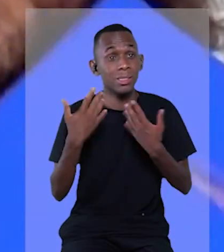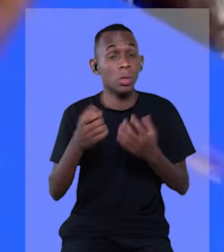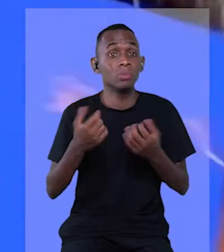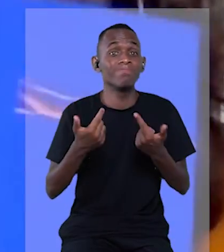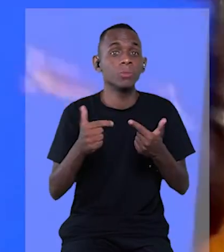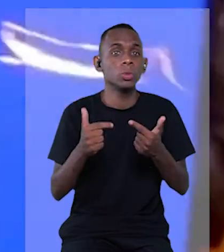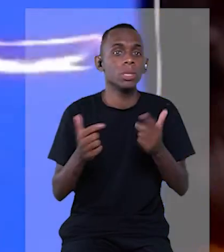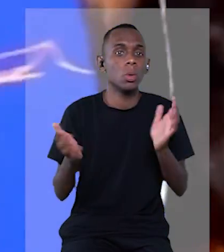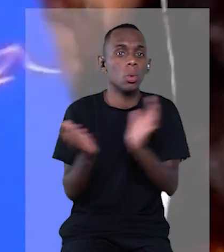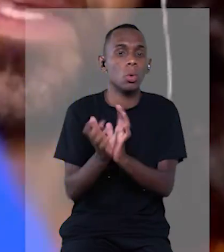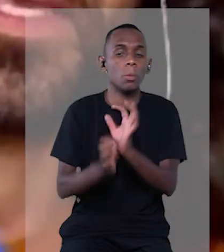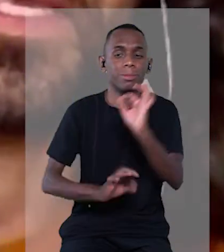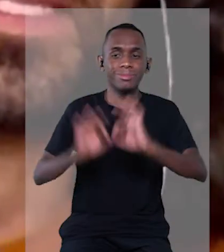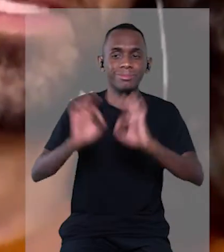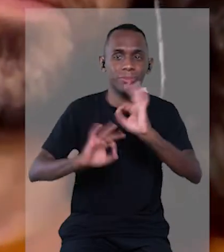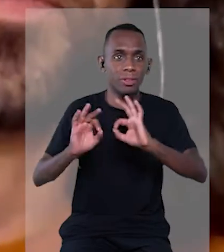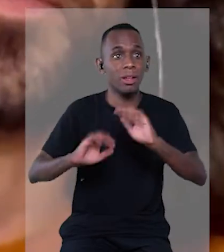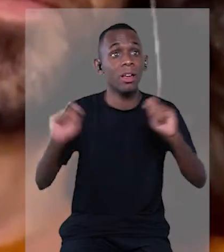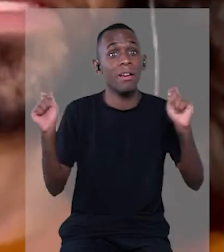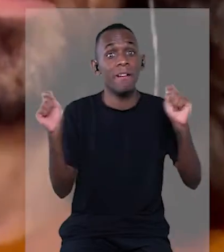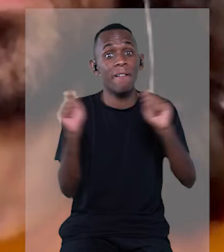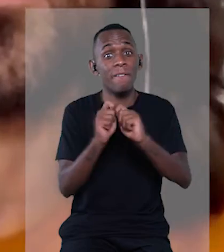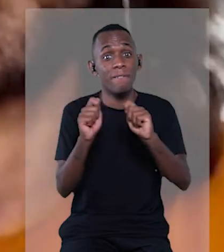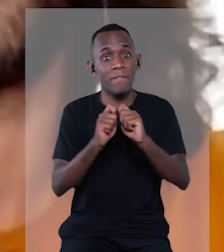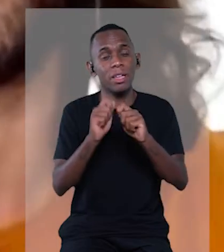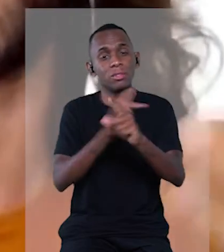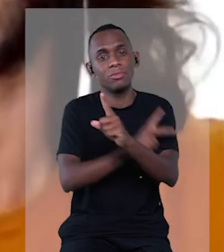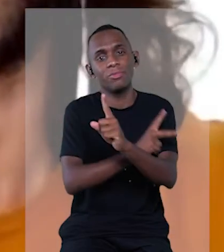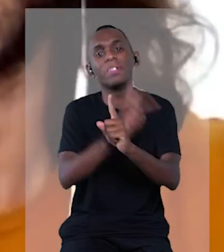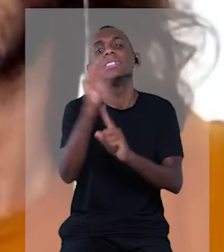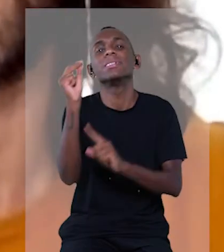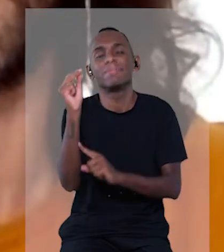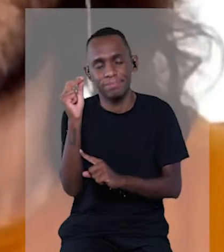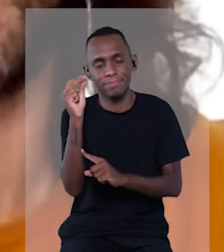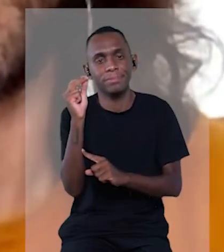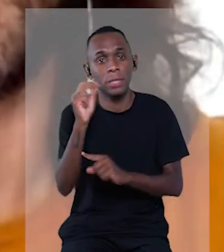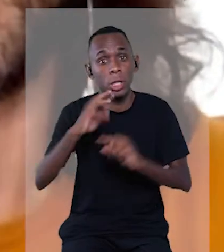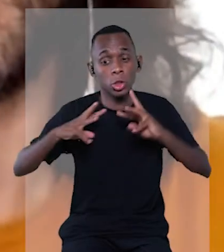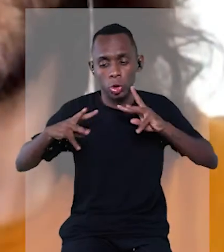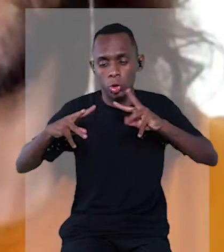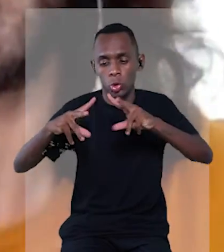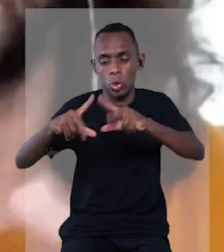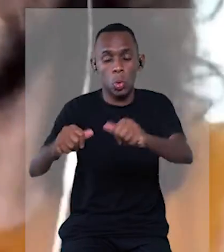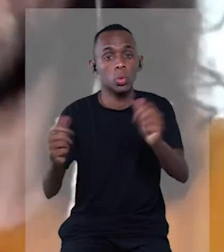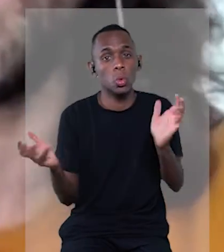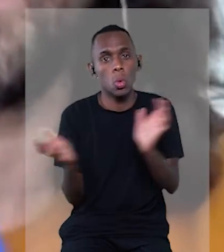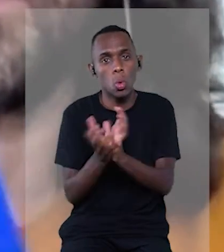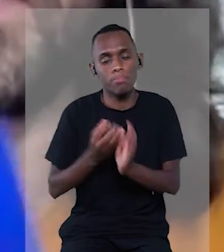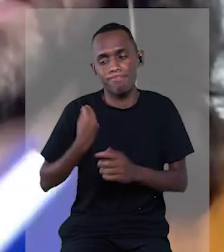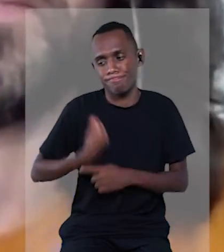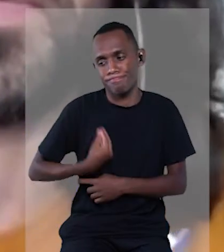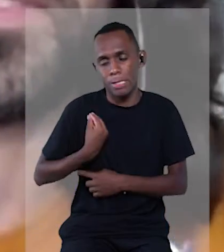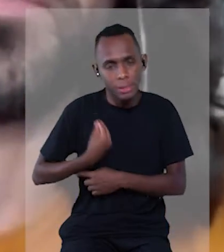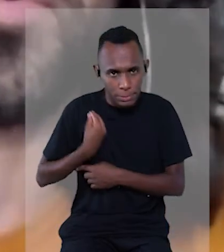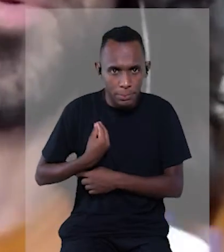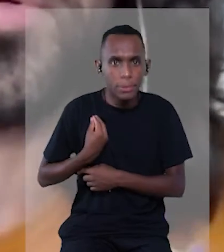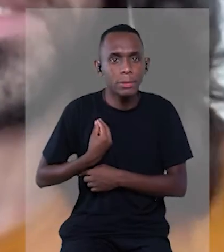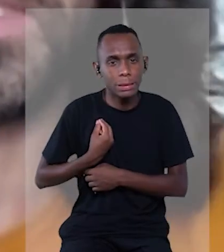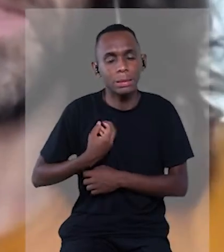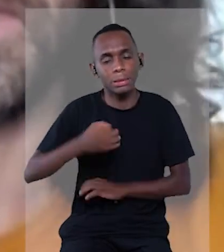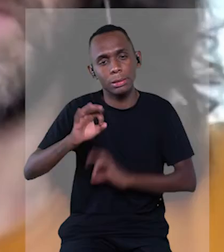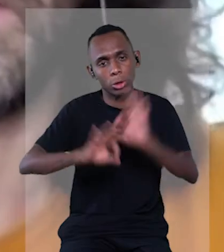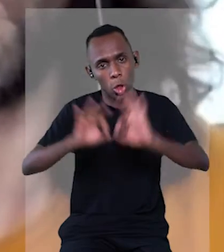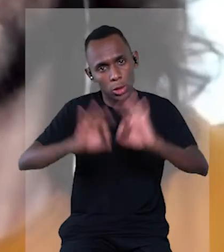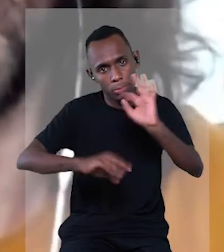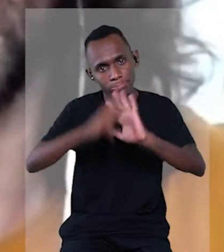então ele não tem uma editora, ele foi feito por meio de uma premiação, e toda a equipe, né,